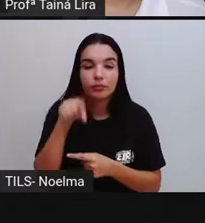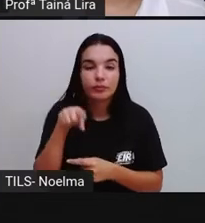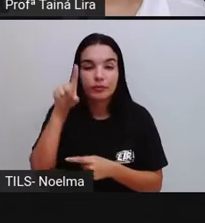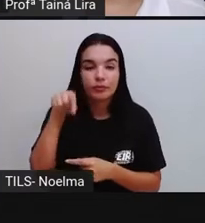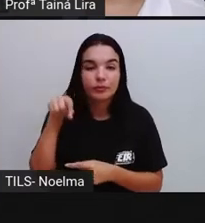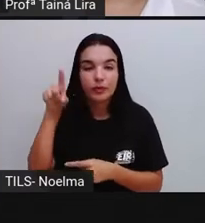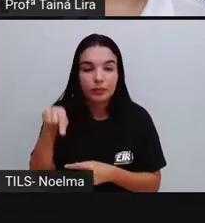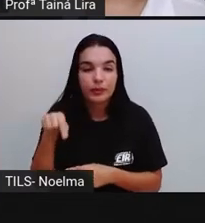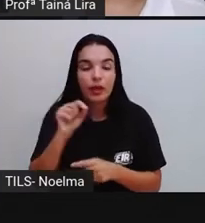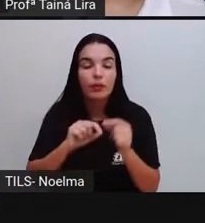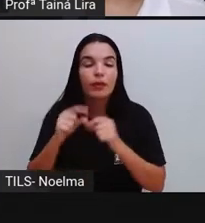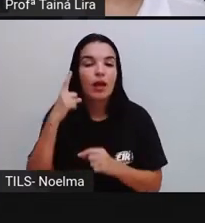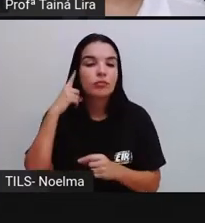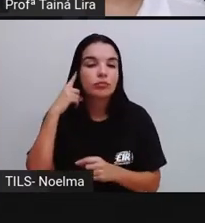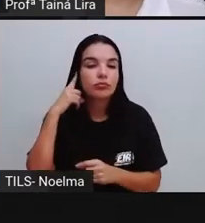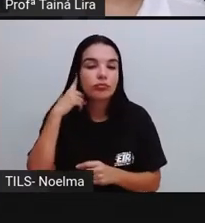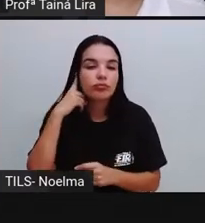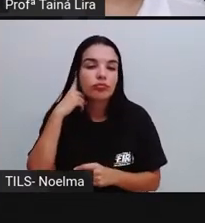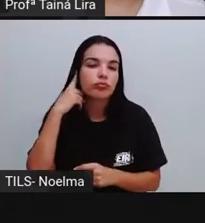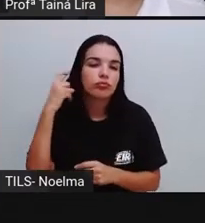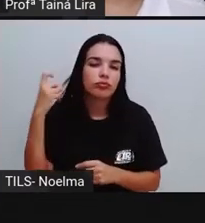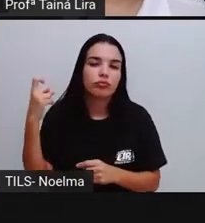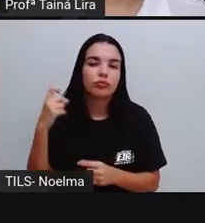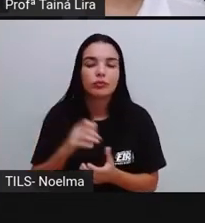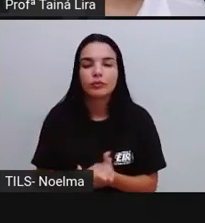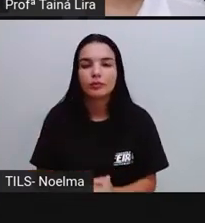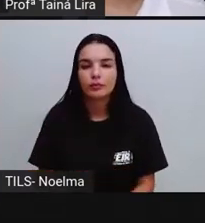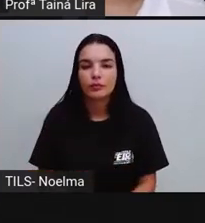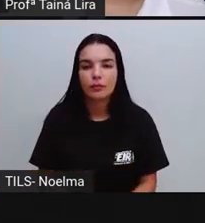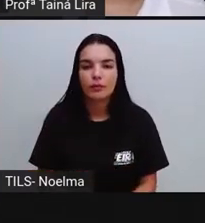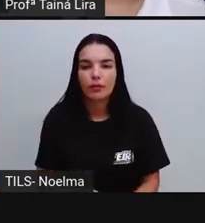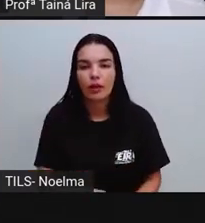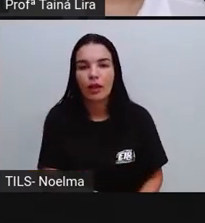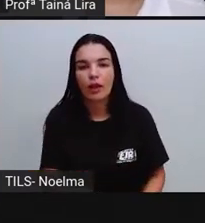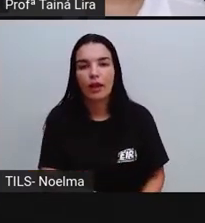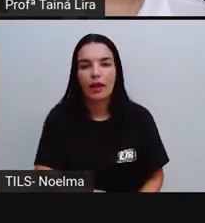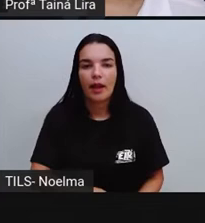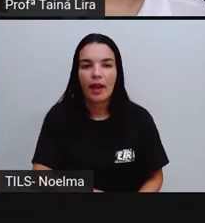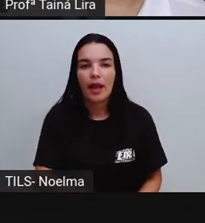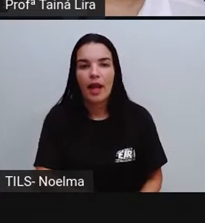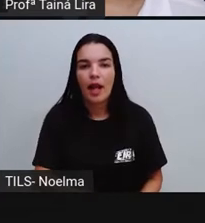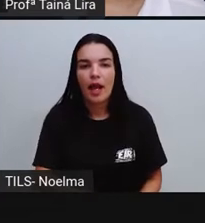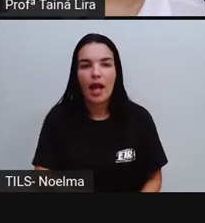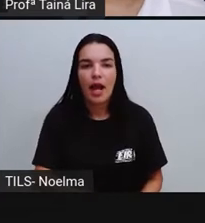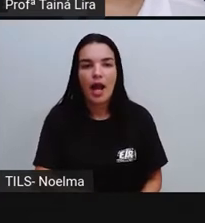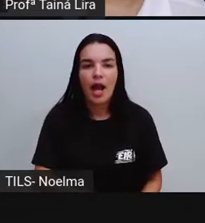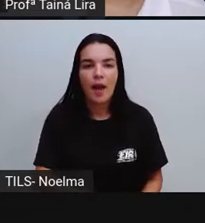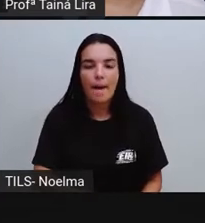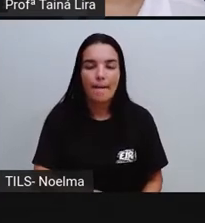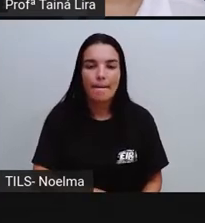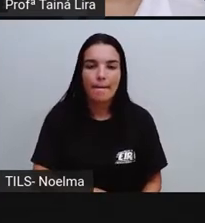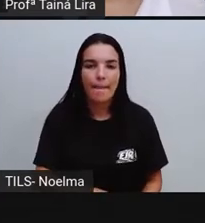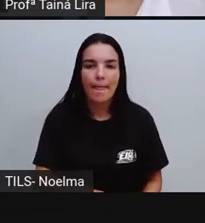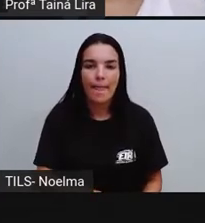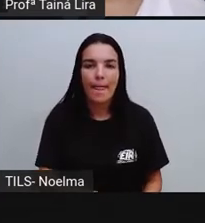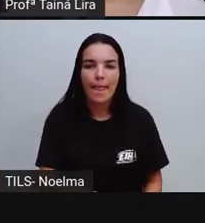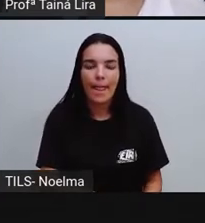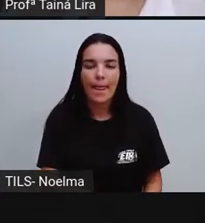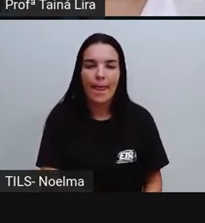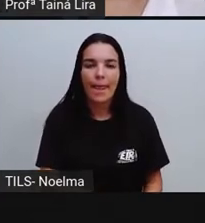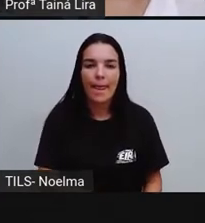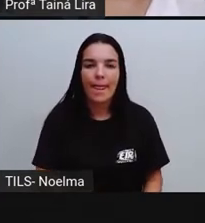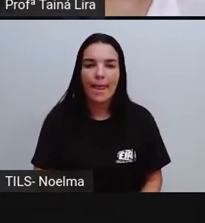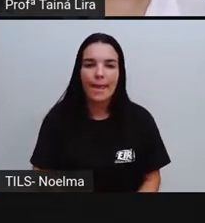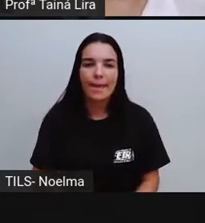a cada 2 palitinhos é um aluno. Então, esses 2 palitinhos, ó, são 2 sons produzidos por um aluno. Esses 2 palitinhos